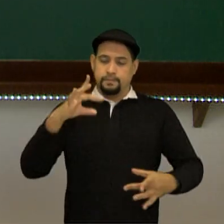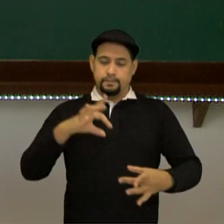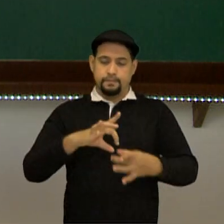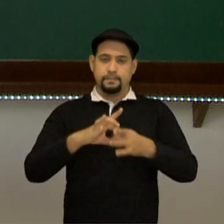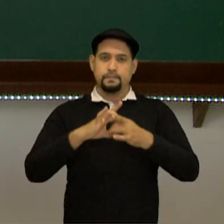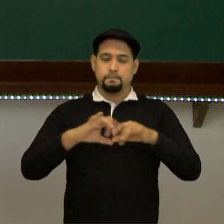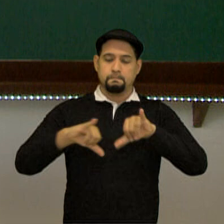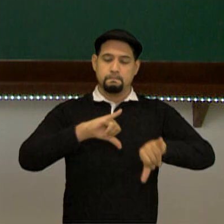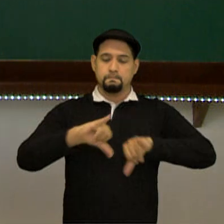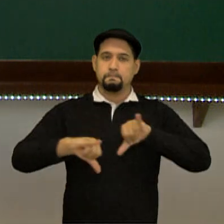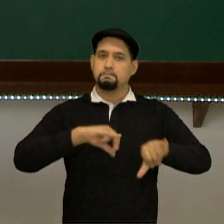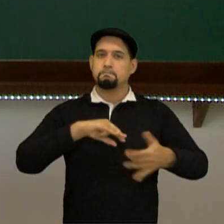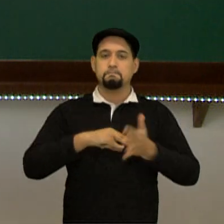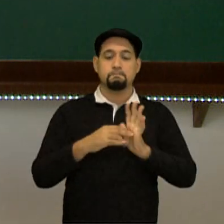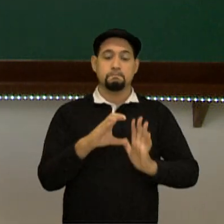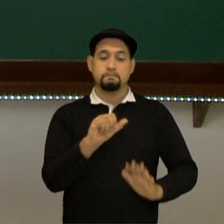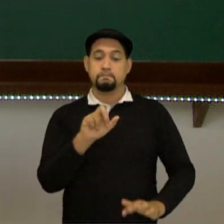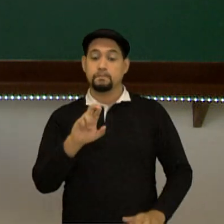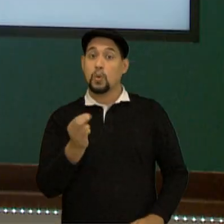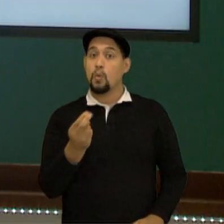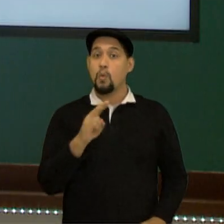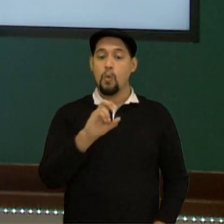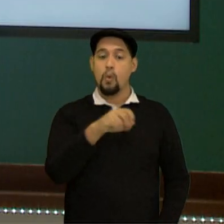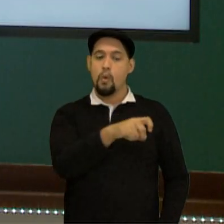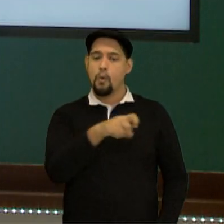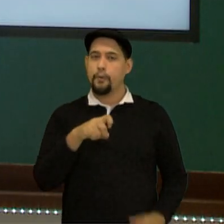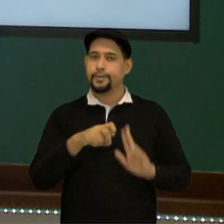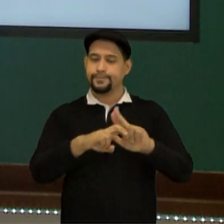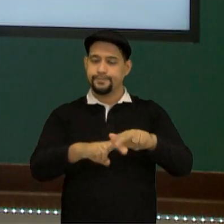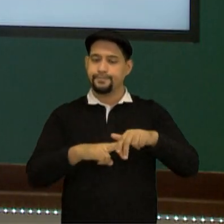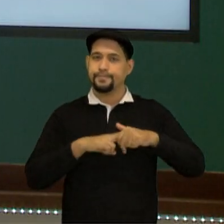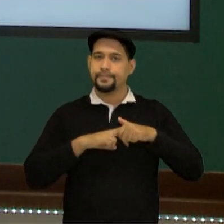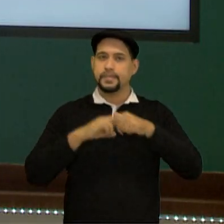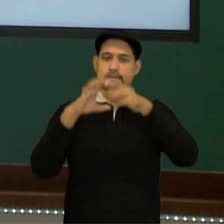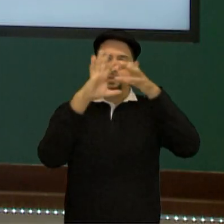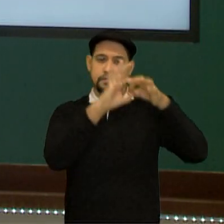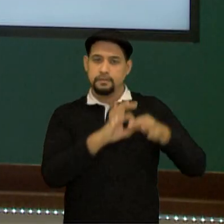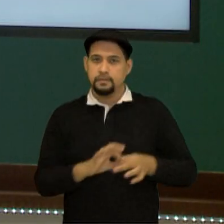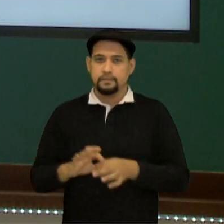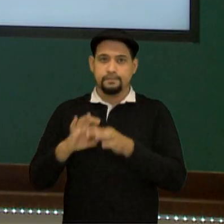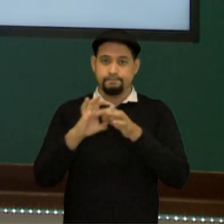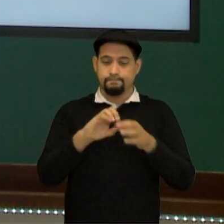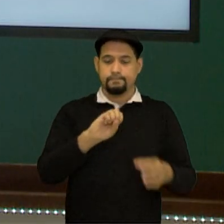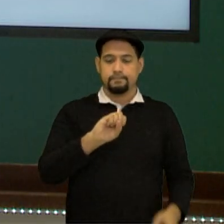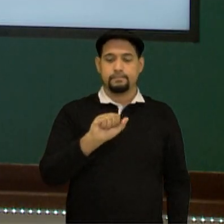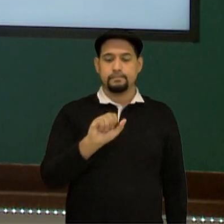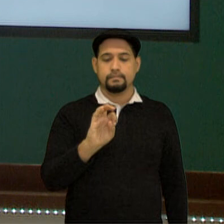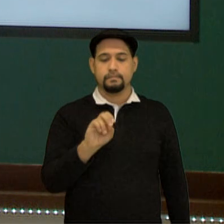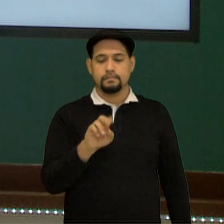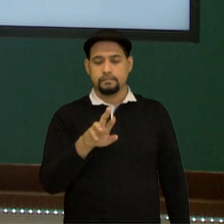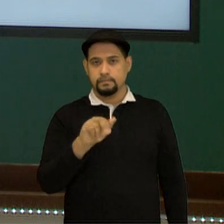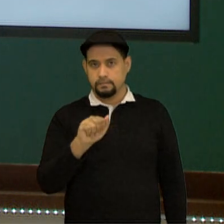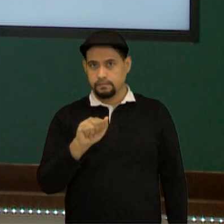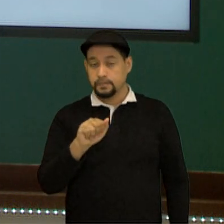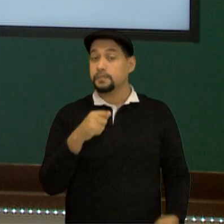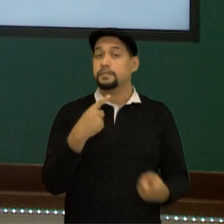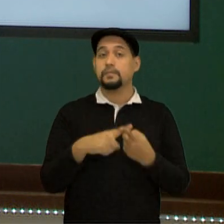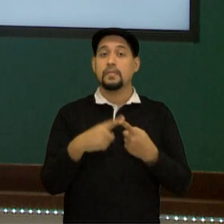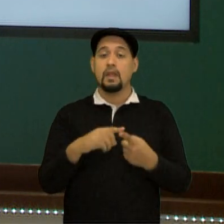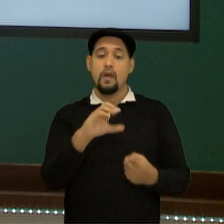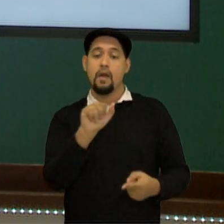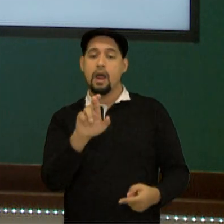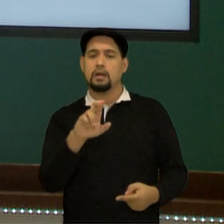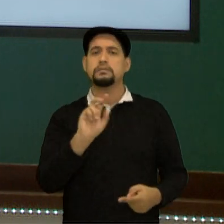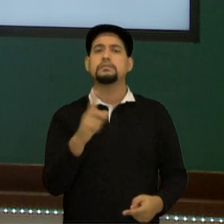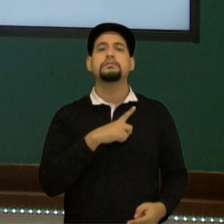química aqui é entre carbono e oxigênio. Por isso esta cadeia é classificada como saturada, porque entre os carbonos